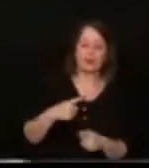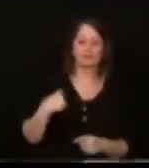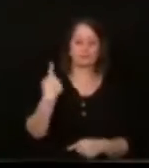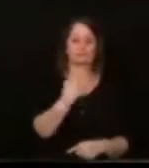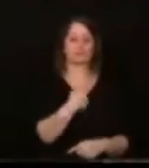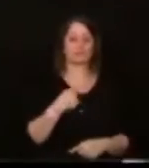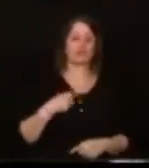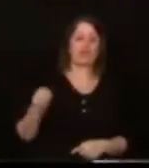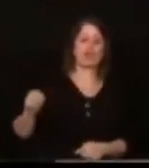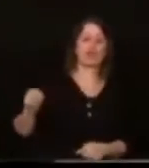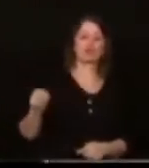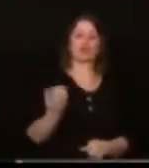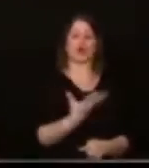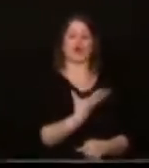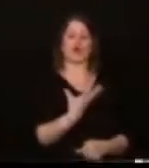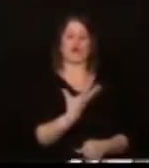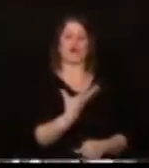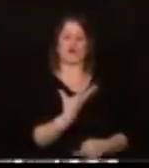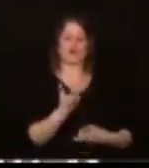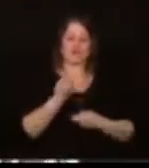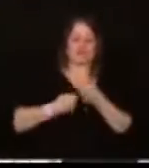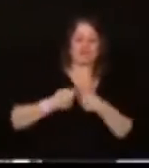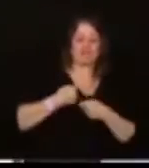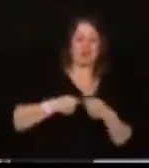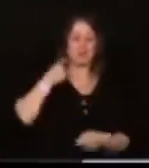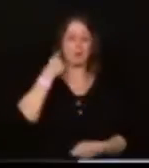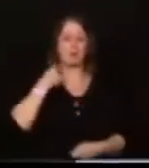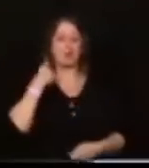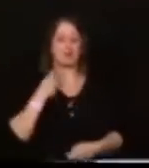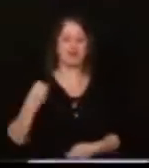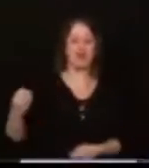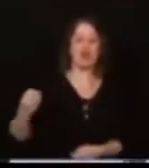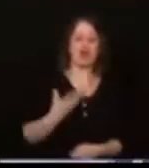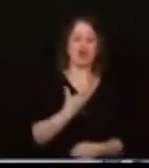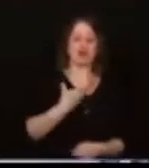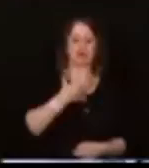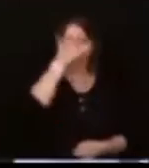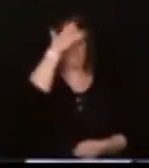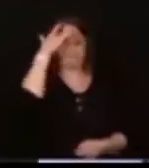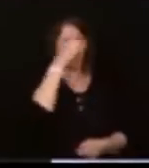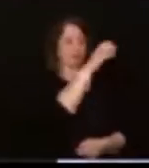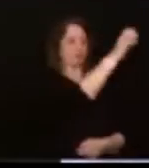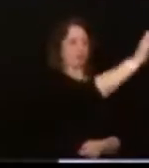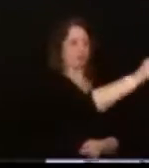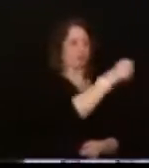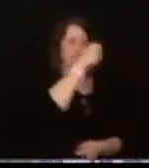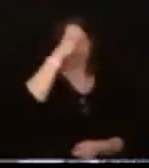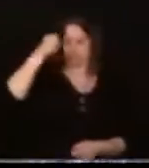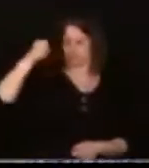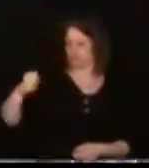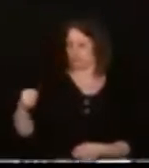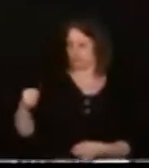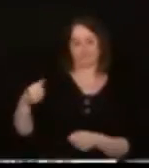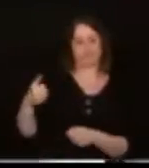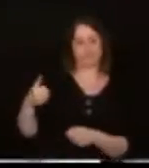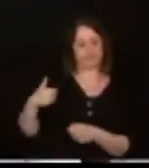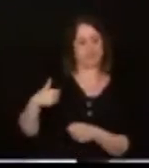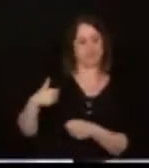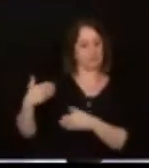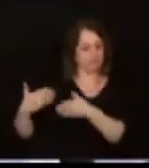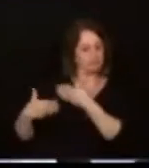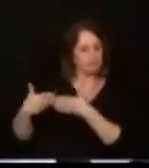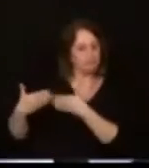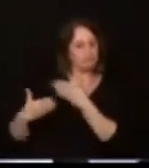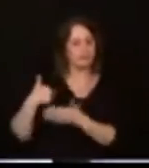uma nova dinâmica à política. Botamos gente ao nosso lado que, acima